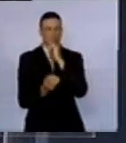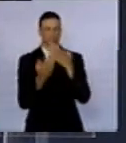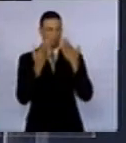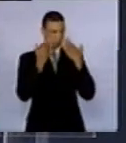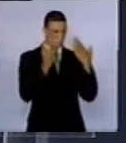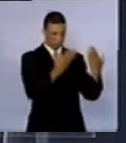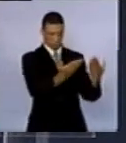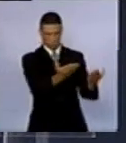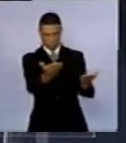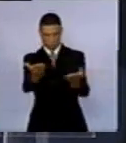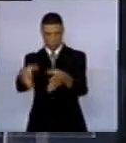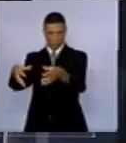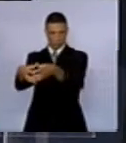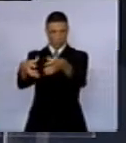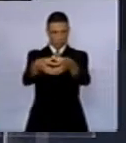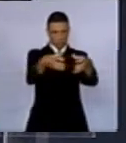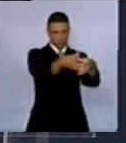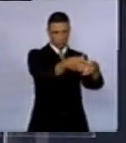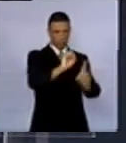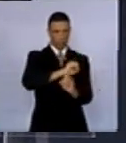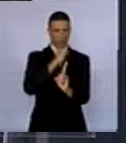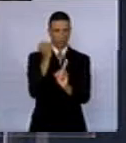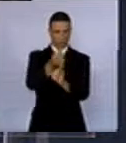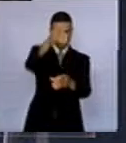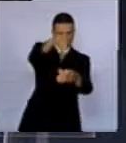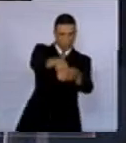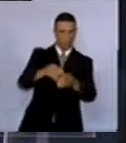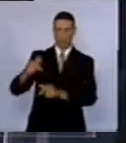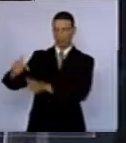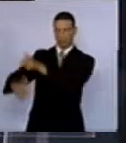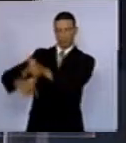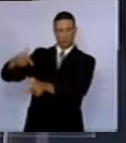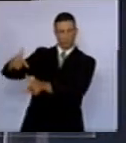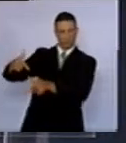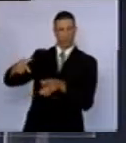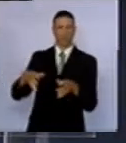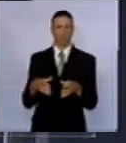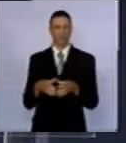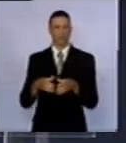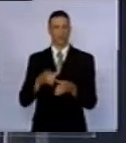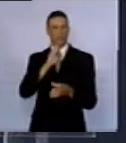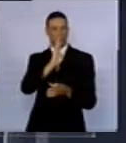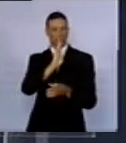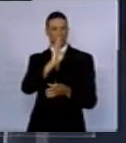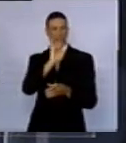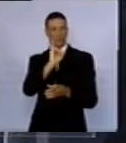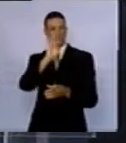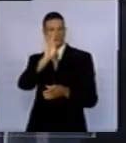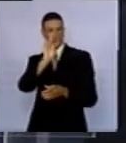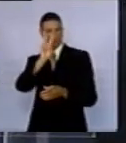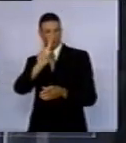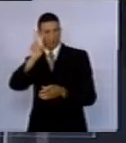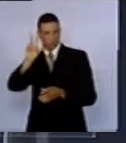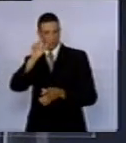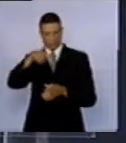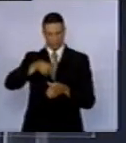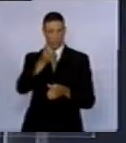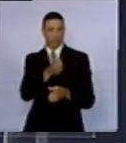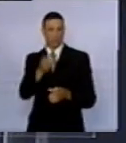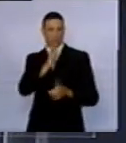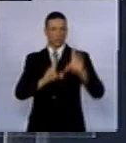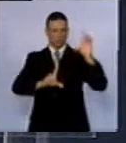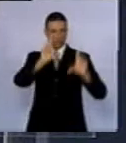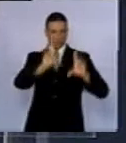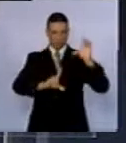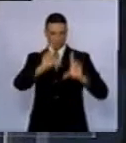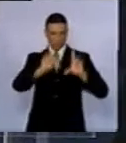de diversos segmentos da sociedade e do mercado, a BPI-TV, Associação Brasileira de Produtores Independentes de Televisão, em